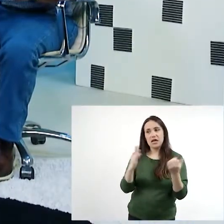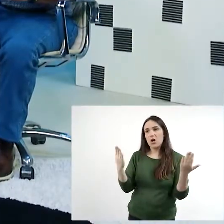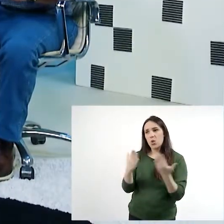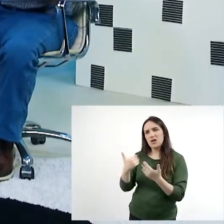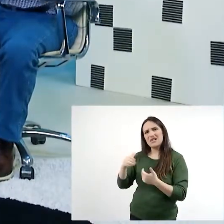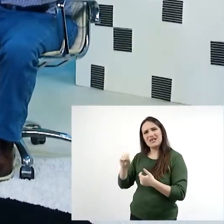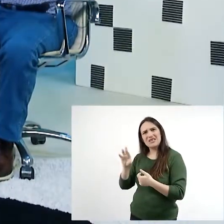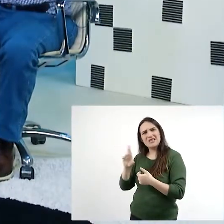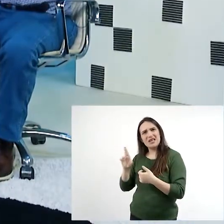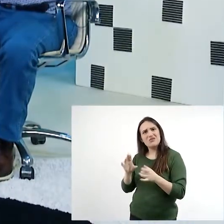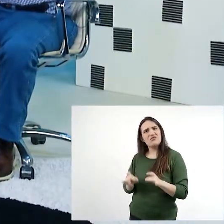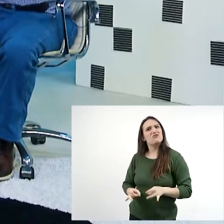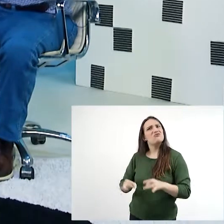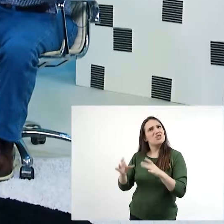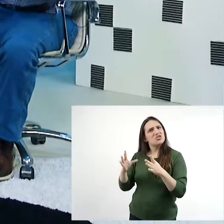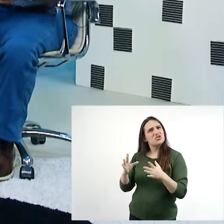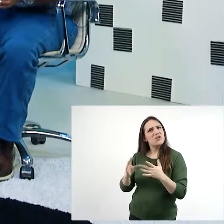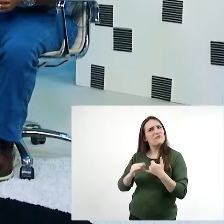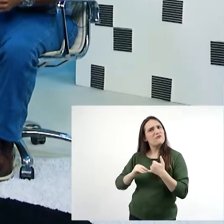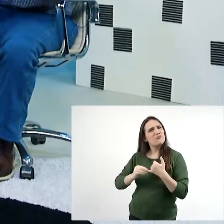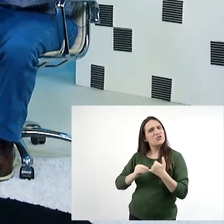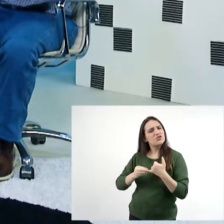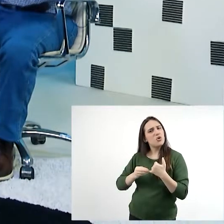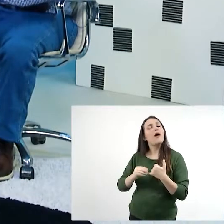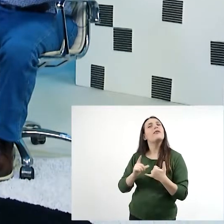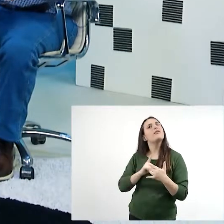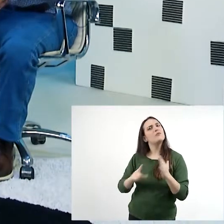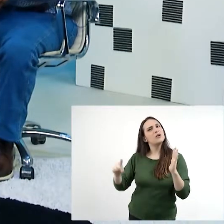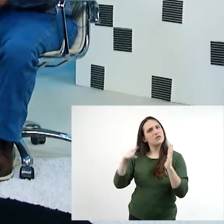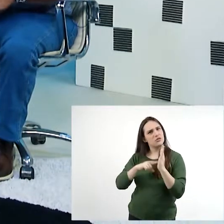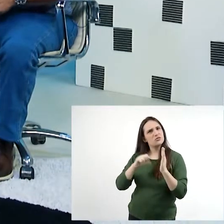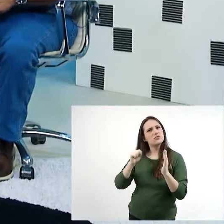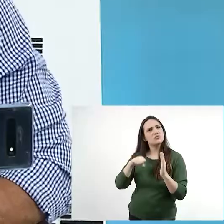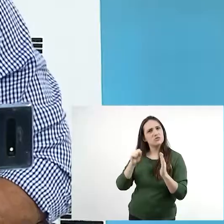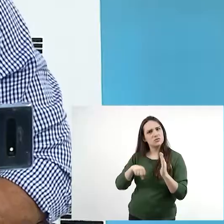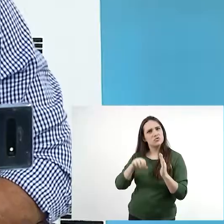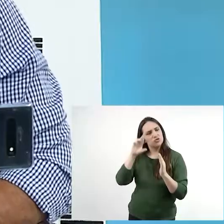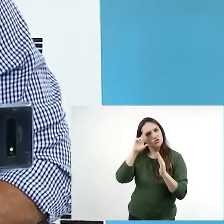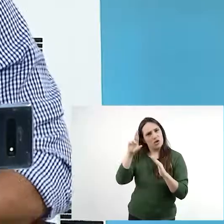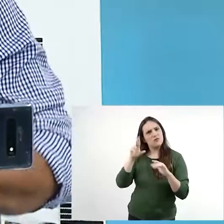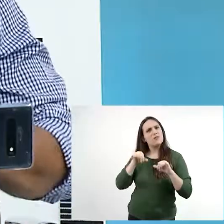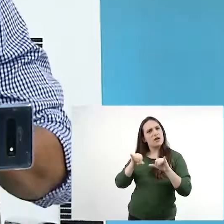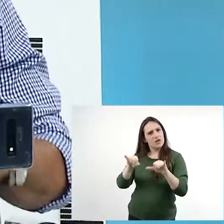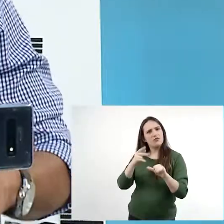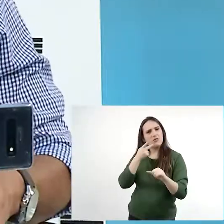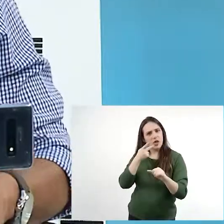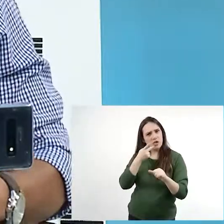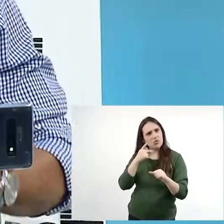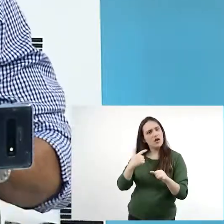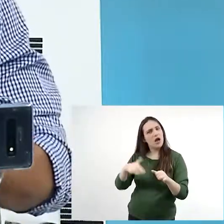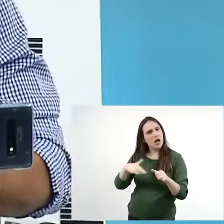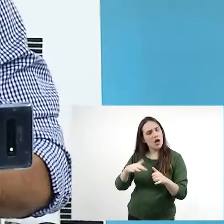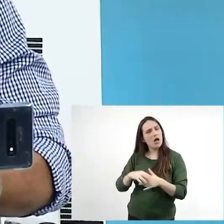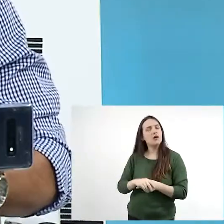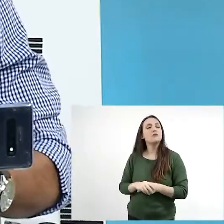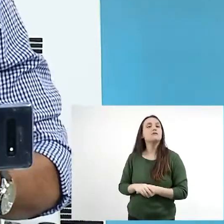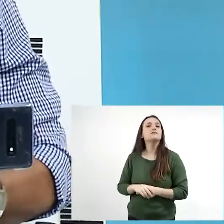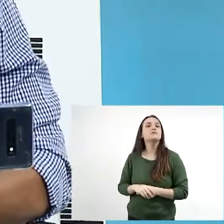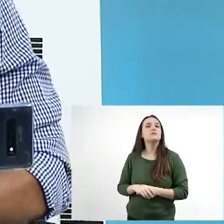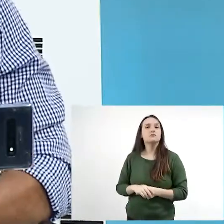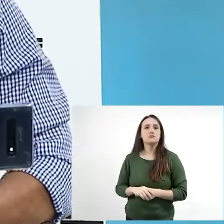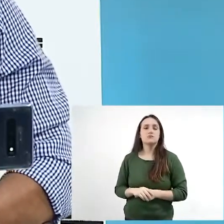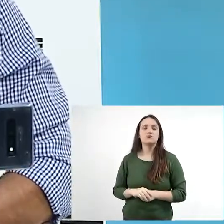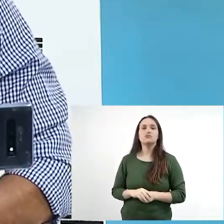quilo, em virtude de uma denúncia de um grande atacadista aqui em Campo Grande. Fizemos o combate, temos até hoje